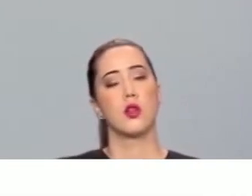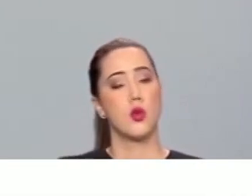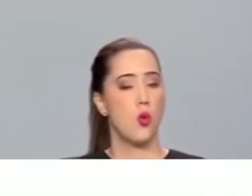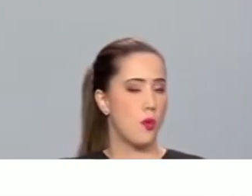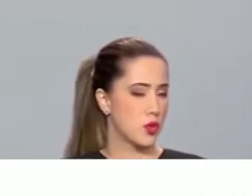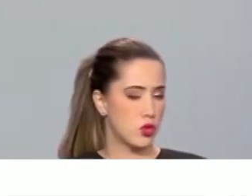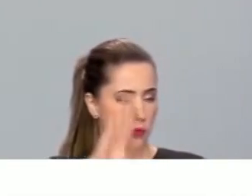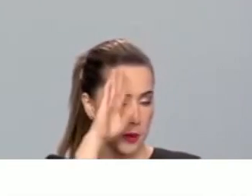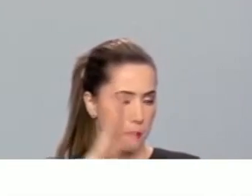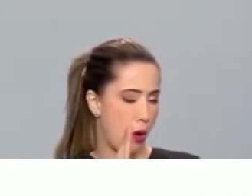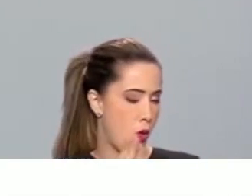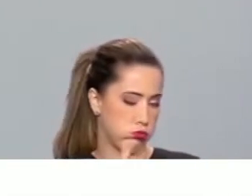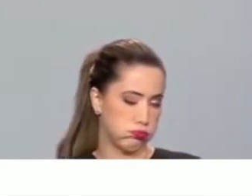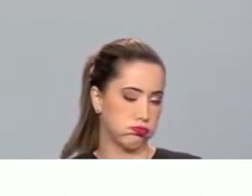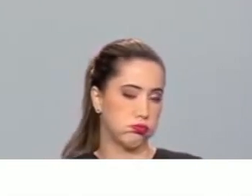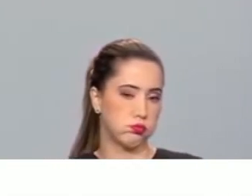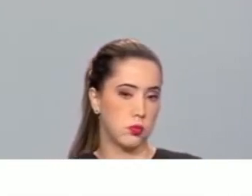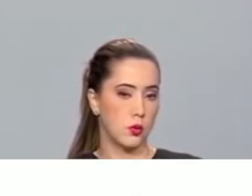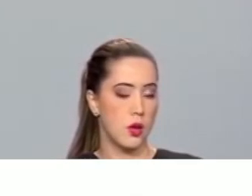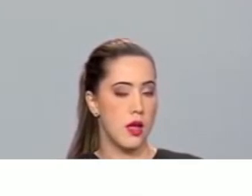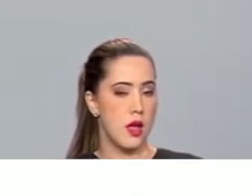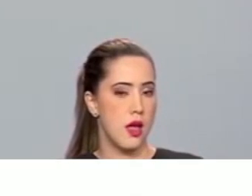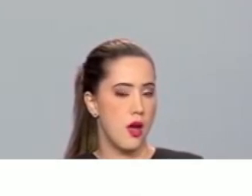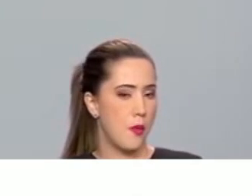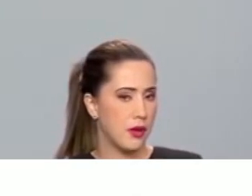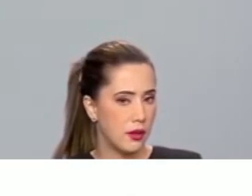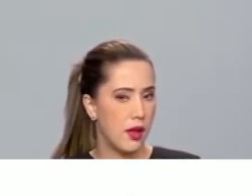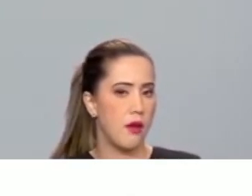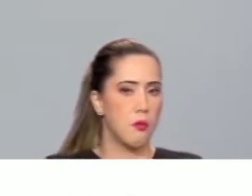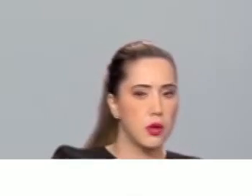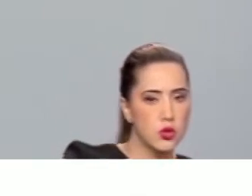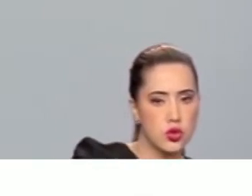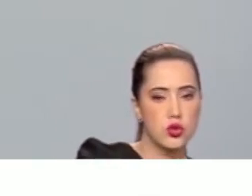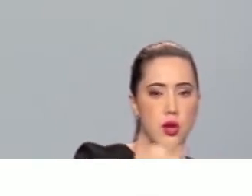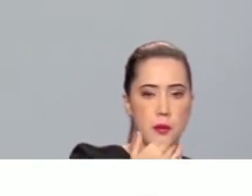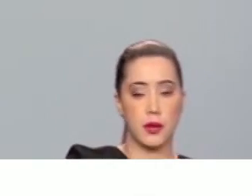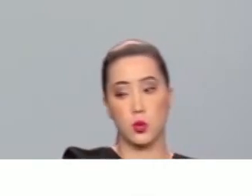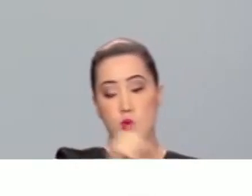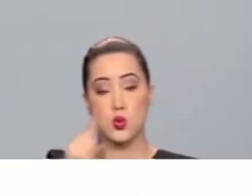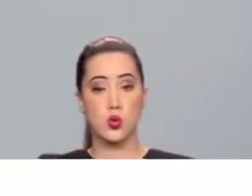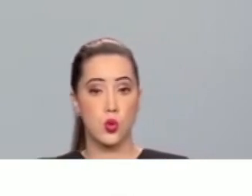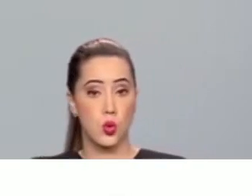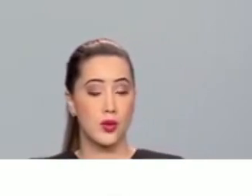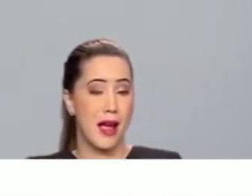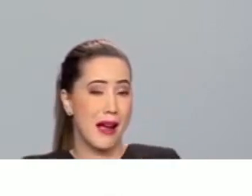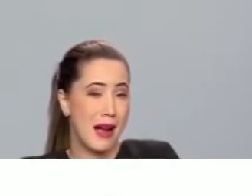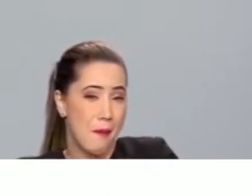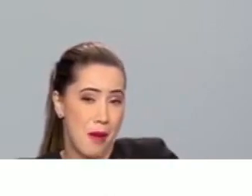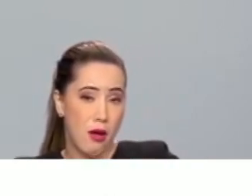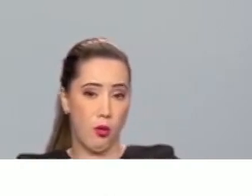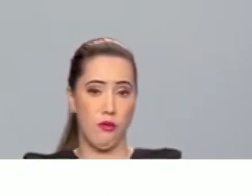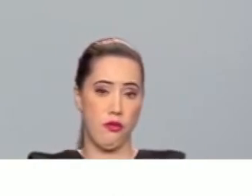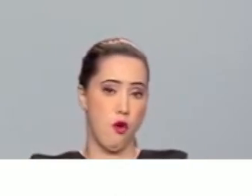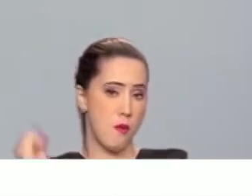alimentos. E o outro pilar é acabar com a fome no Brasil. E esses alimentos